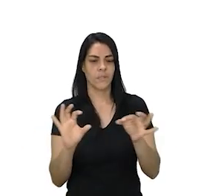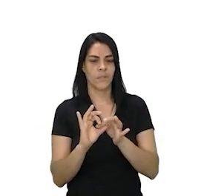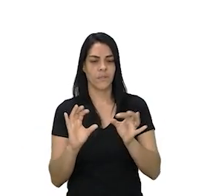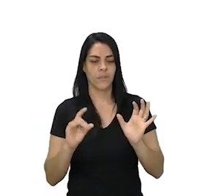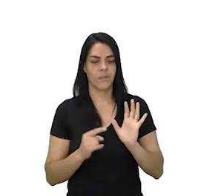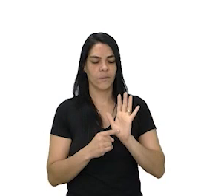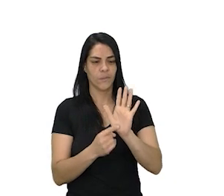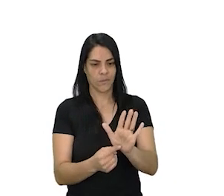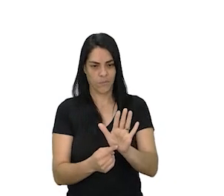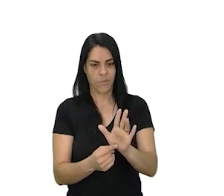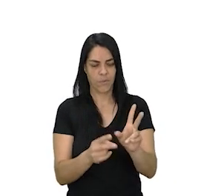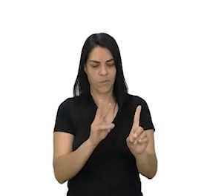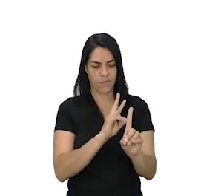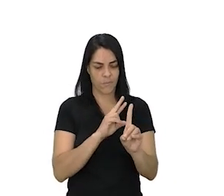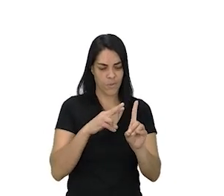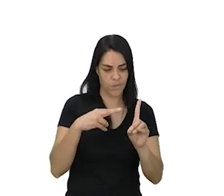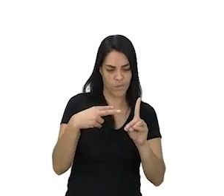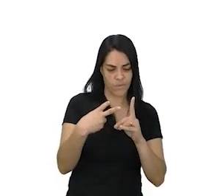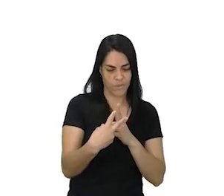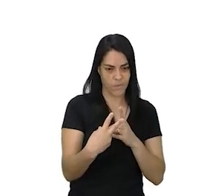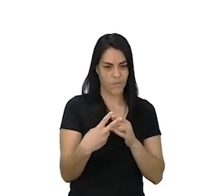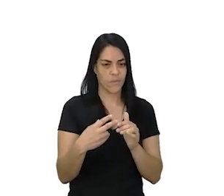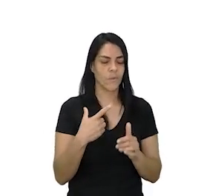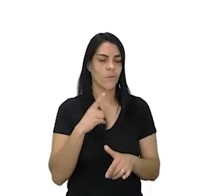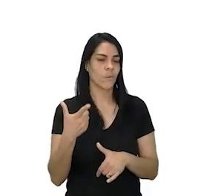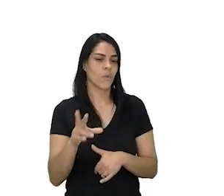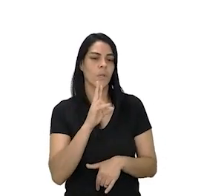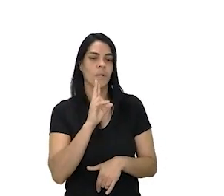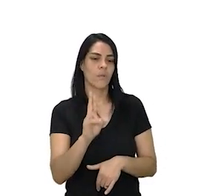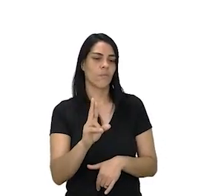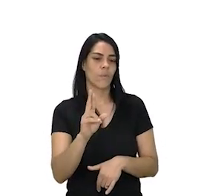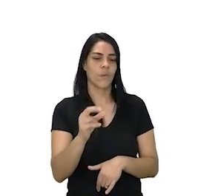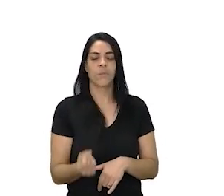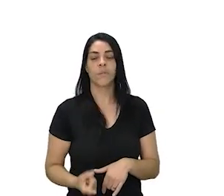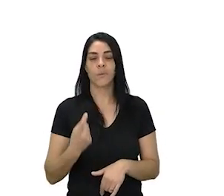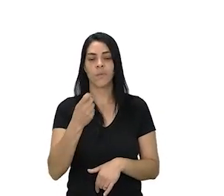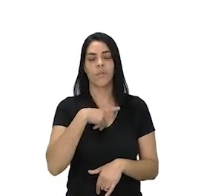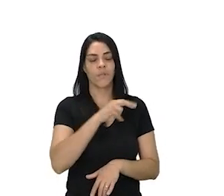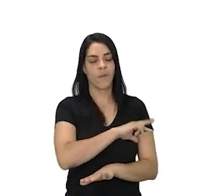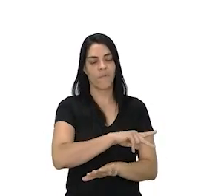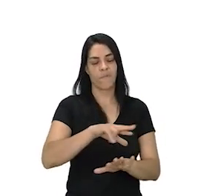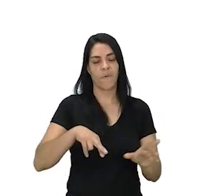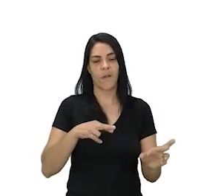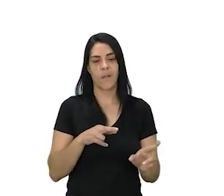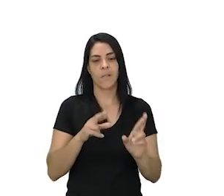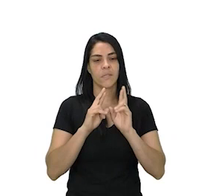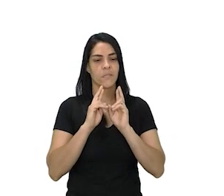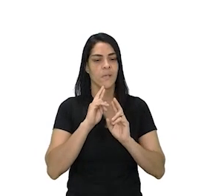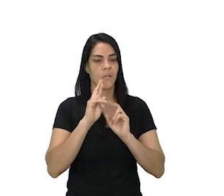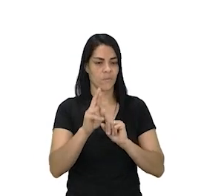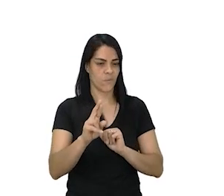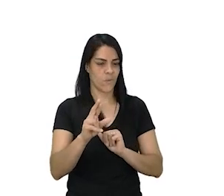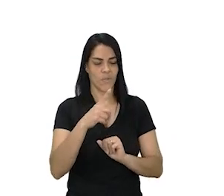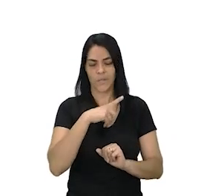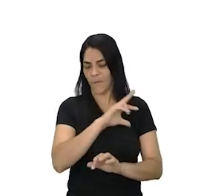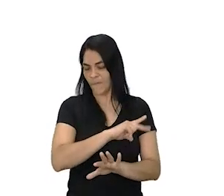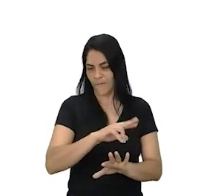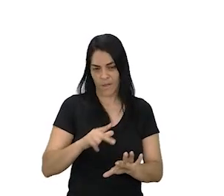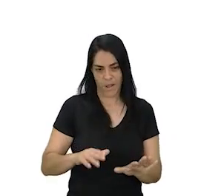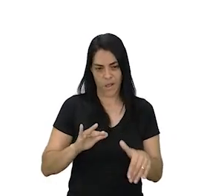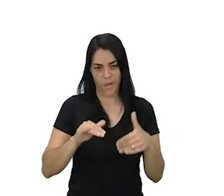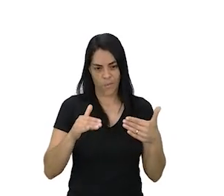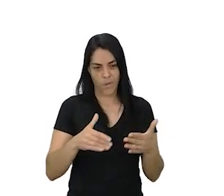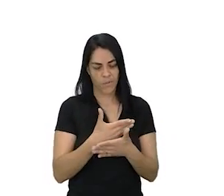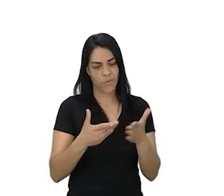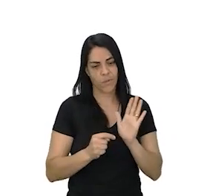essas percepções. Não existe uma resposta única, existem várias respostas. E quando a gente